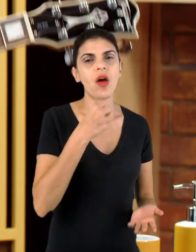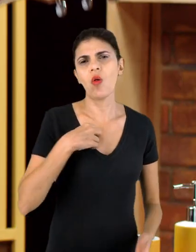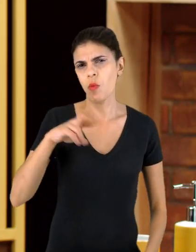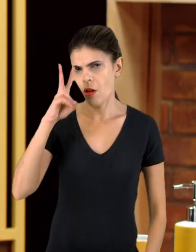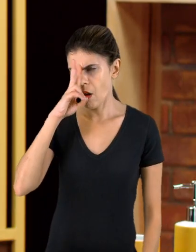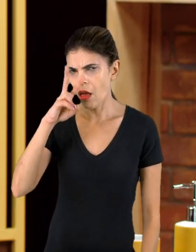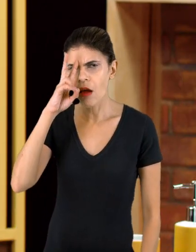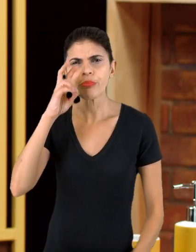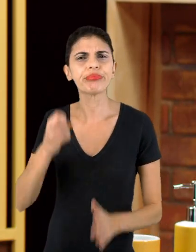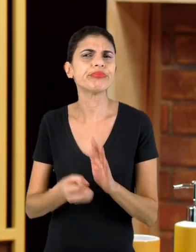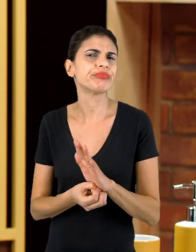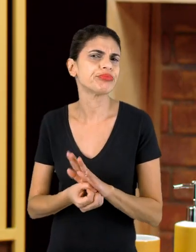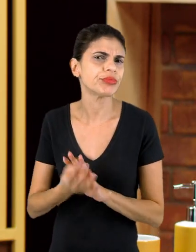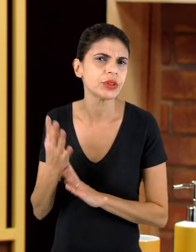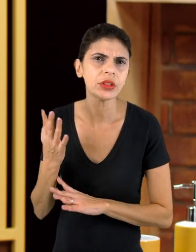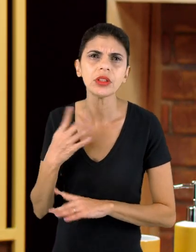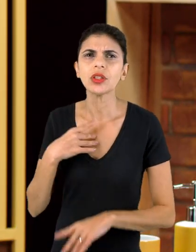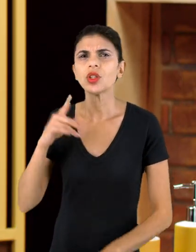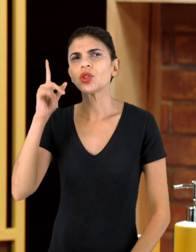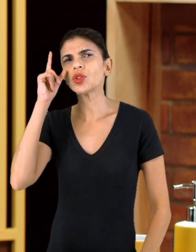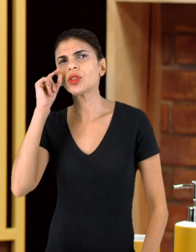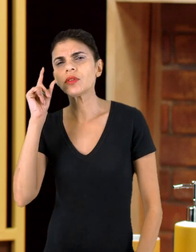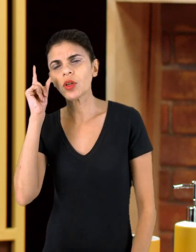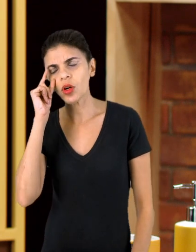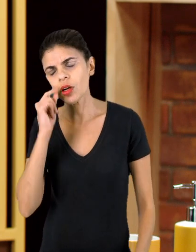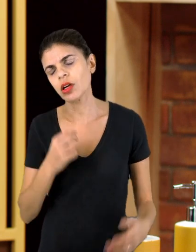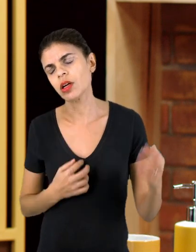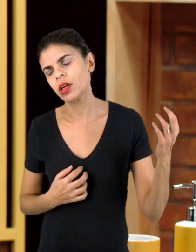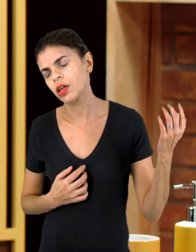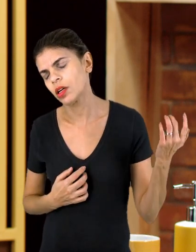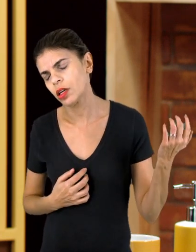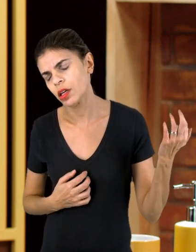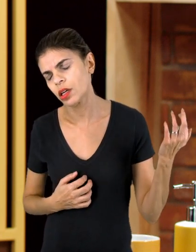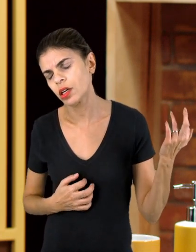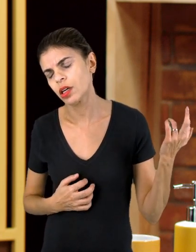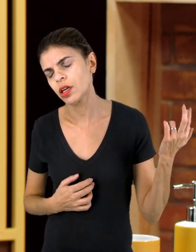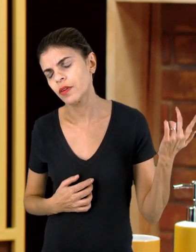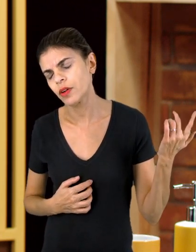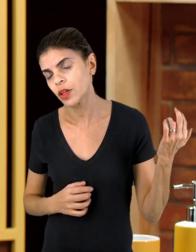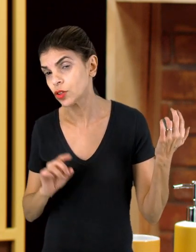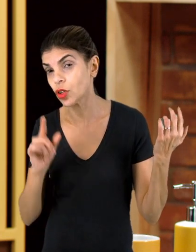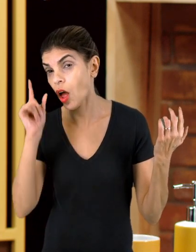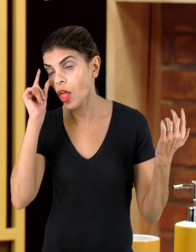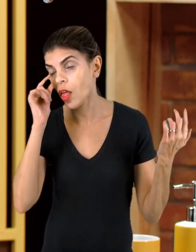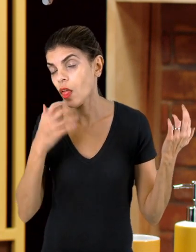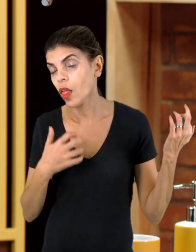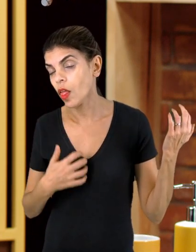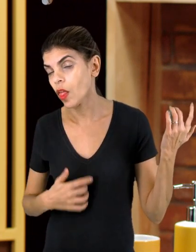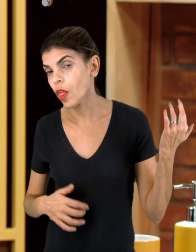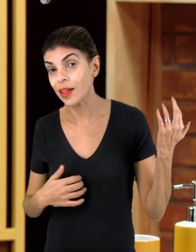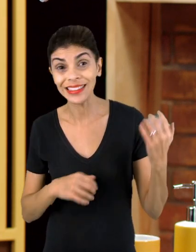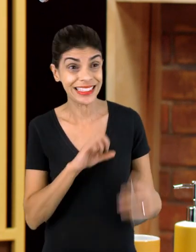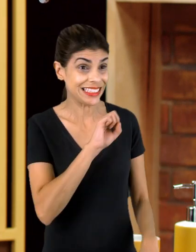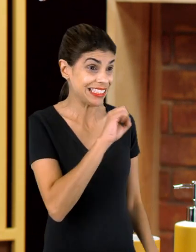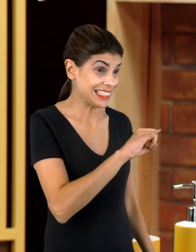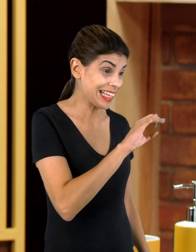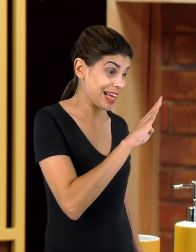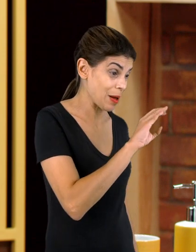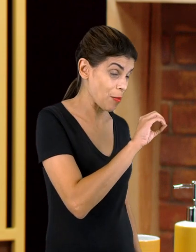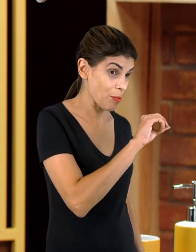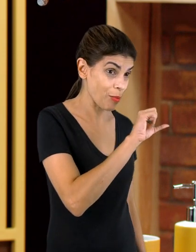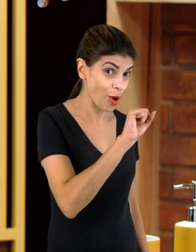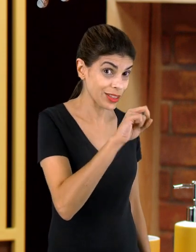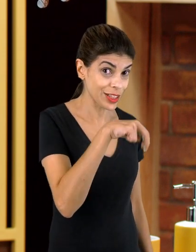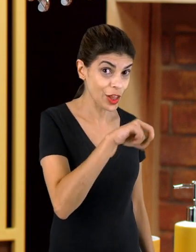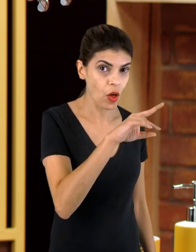de falei, cara, eu vou dar só uma fechadinha no olho. Vai lá. É. Toca aí. E se for bossa nova, então... Eu tô exausto, cara. Eu